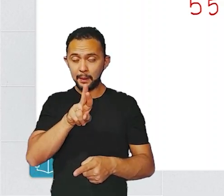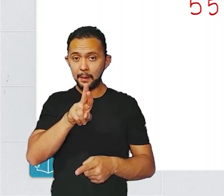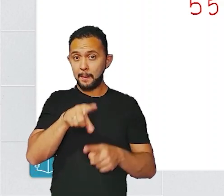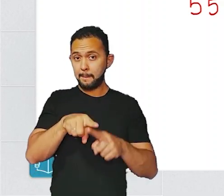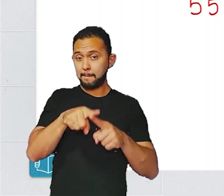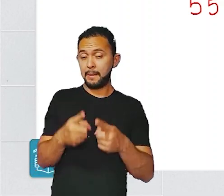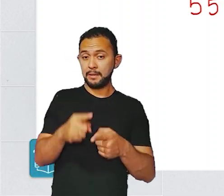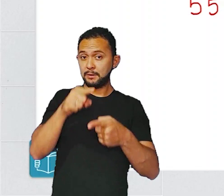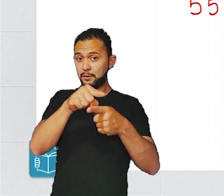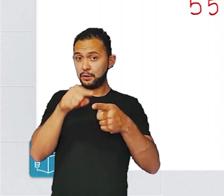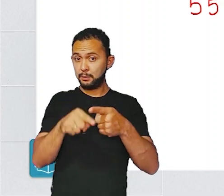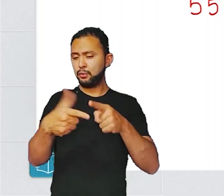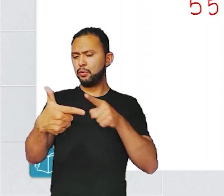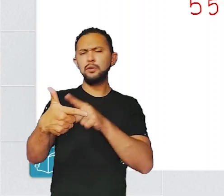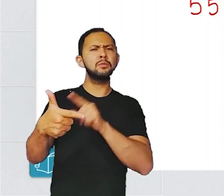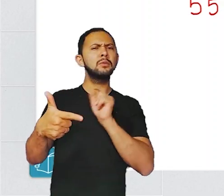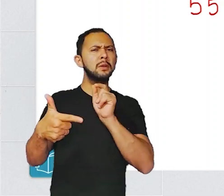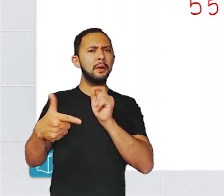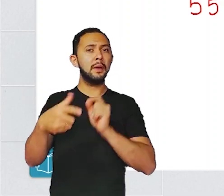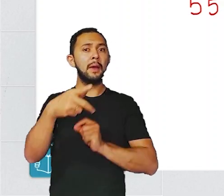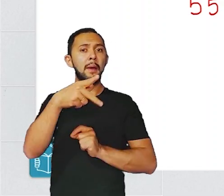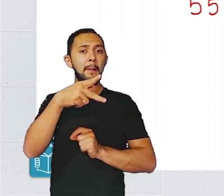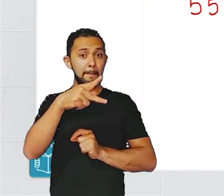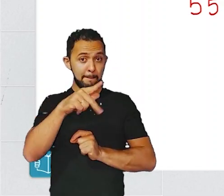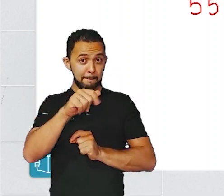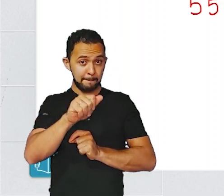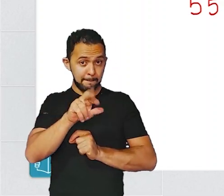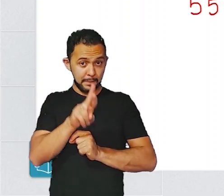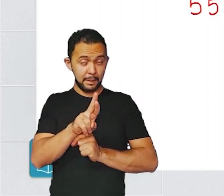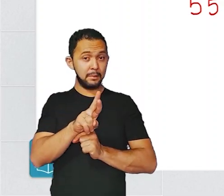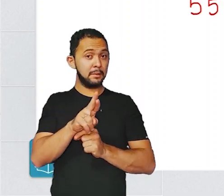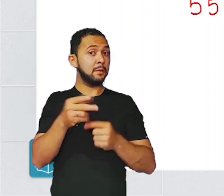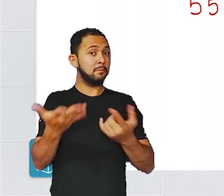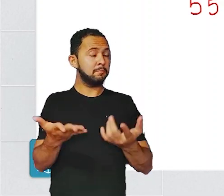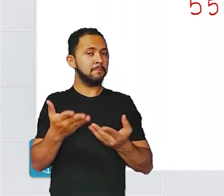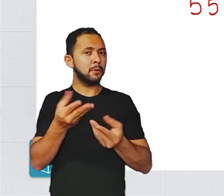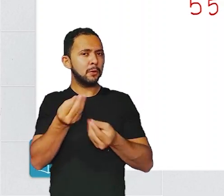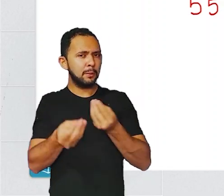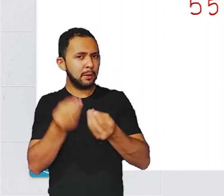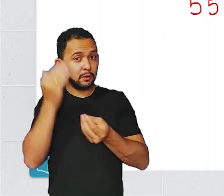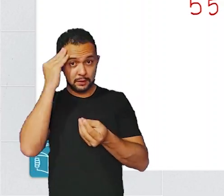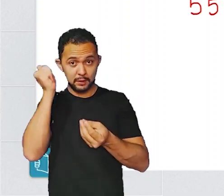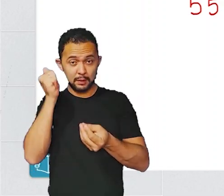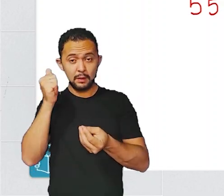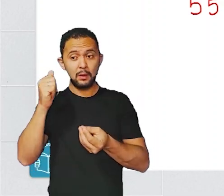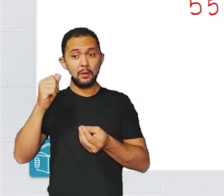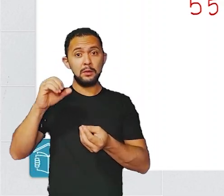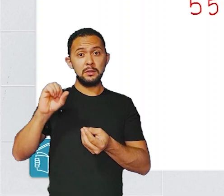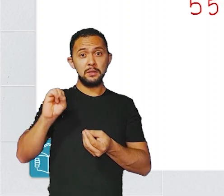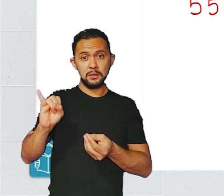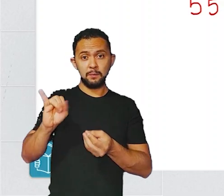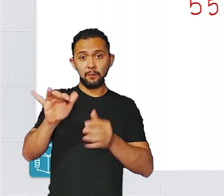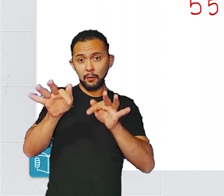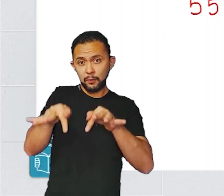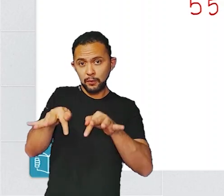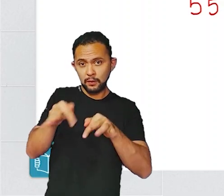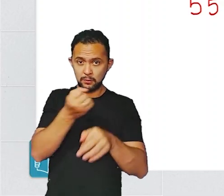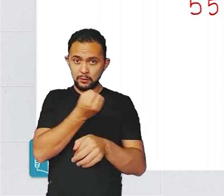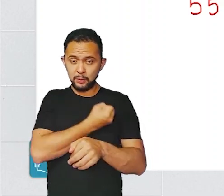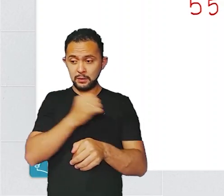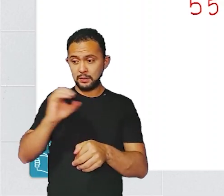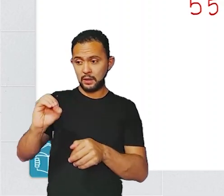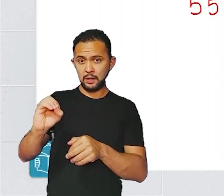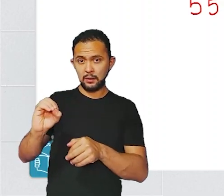par. Você lembra o que é o número par? O número par é aquele que termina em 0, em 2, em 4,